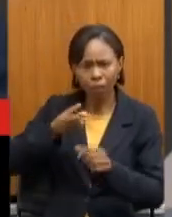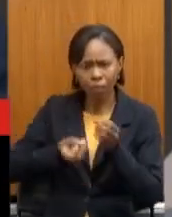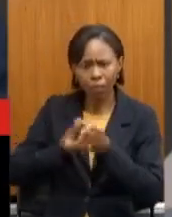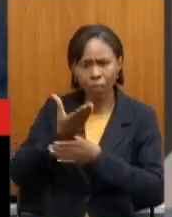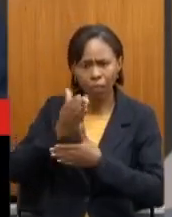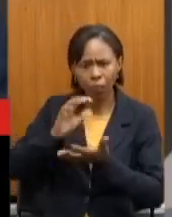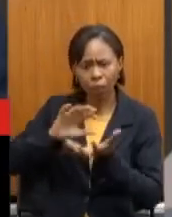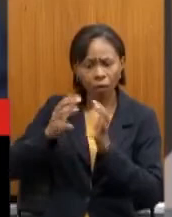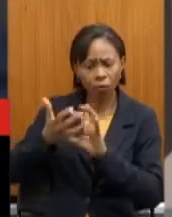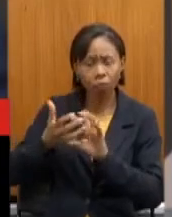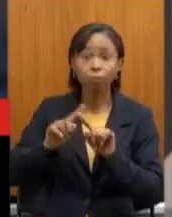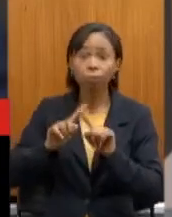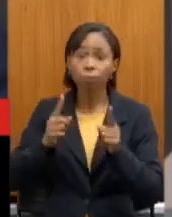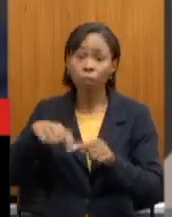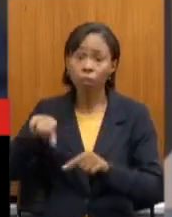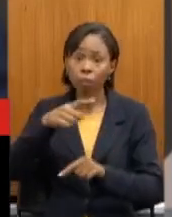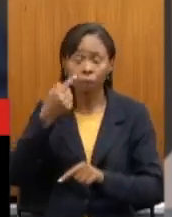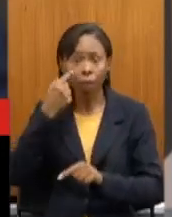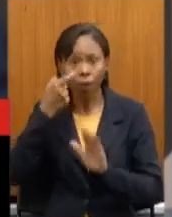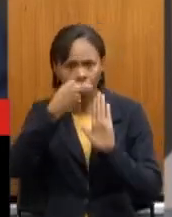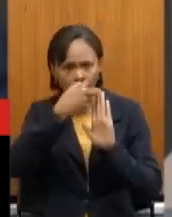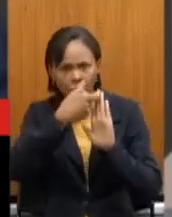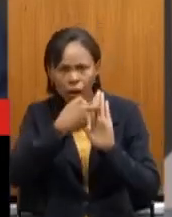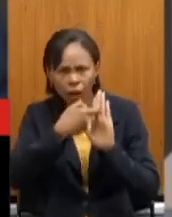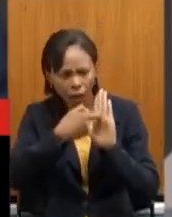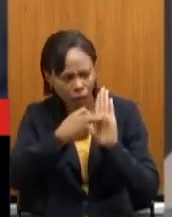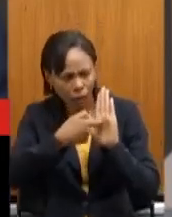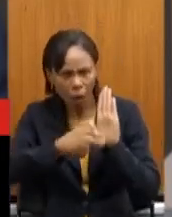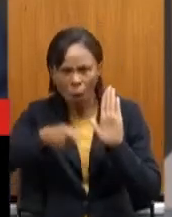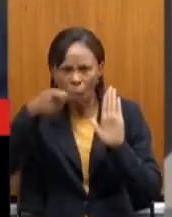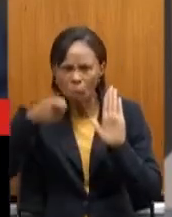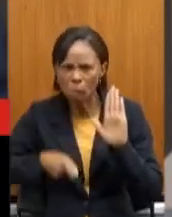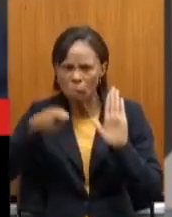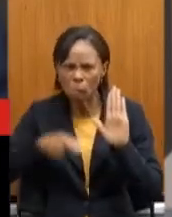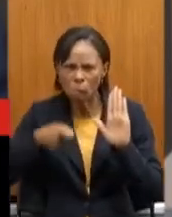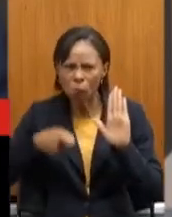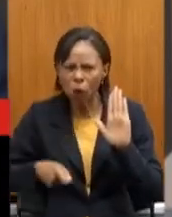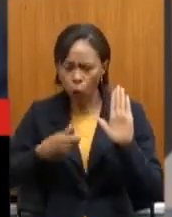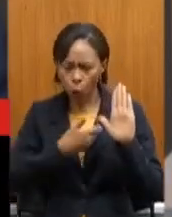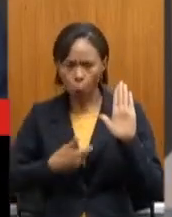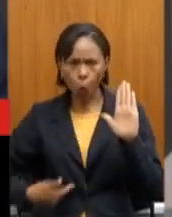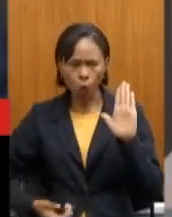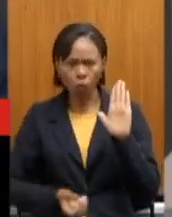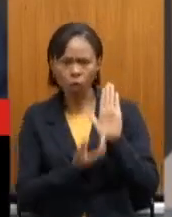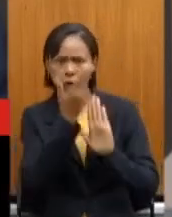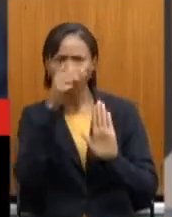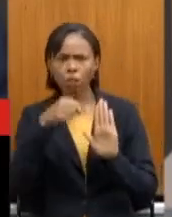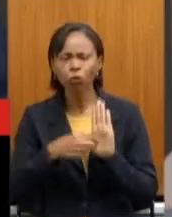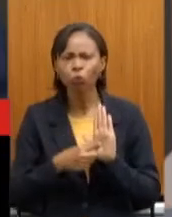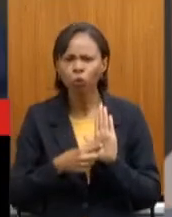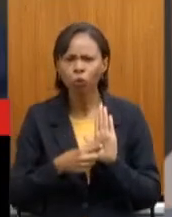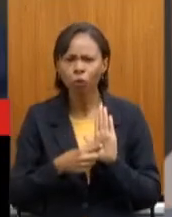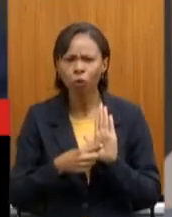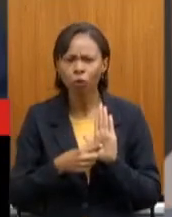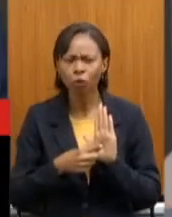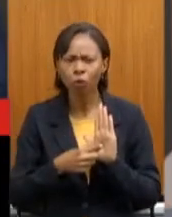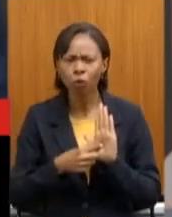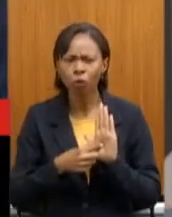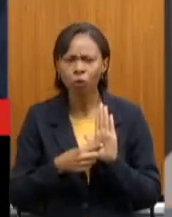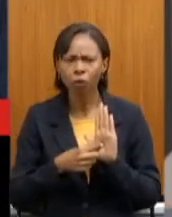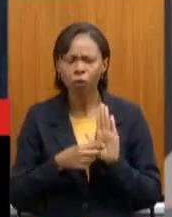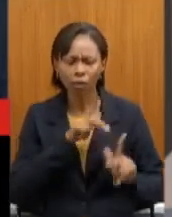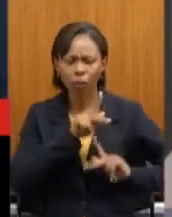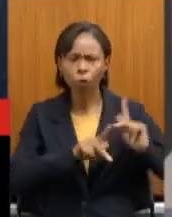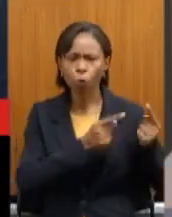todavia nós vemos um texto mais duro apresentado pelo governo atrelado ao discurso que tenta colocar as pessoas